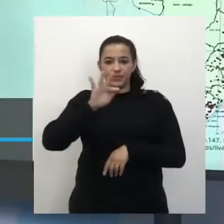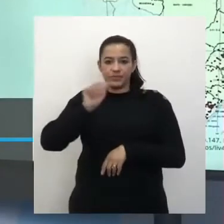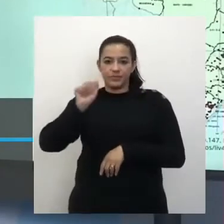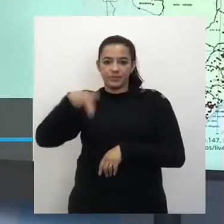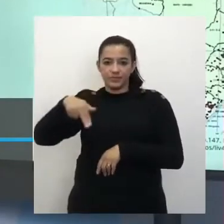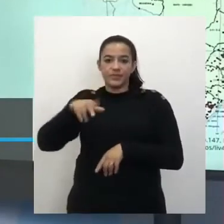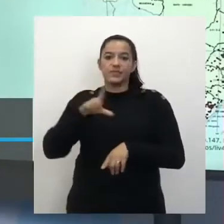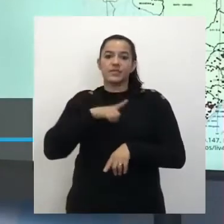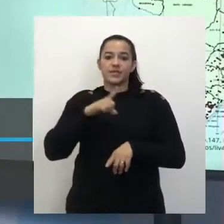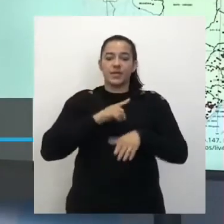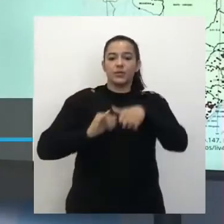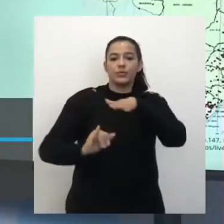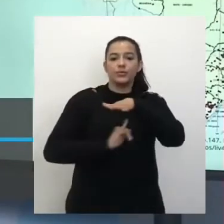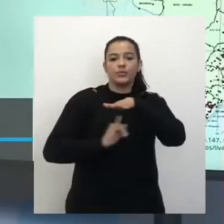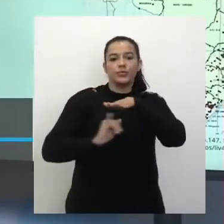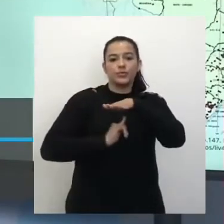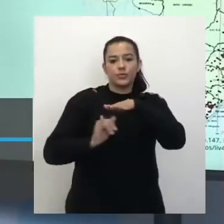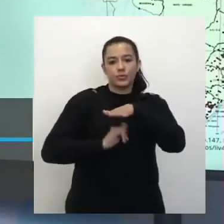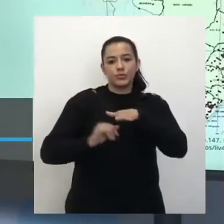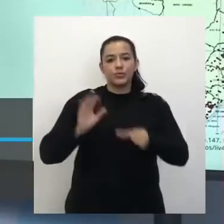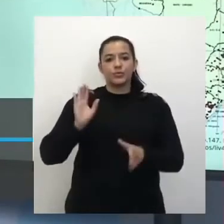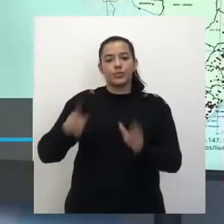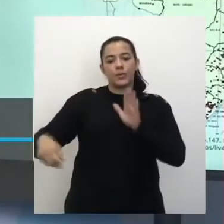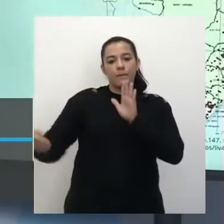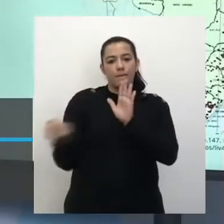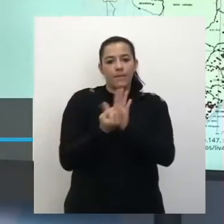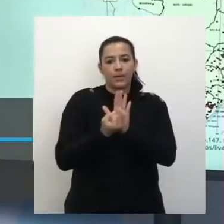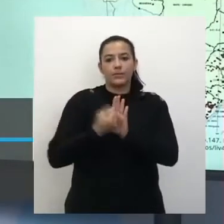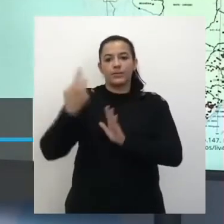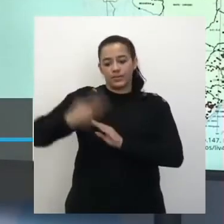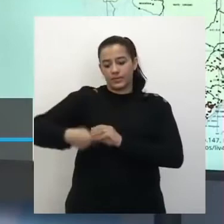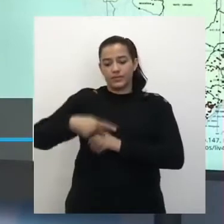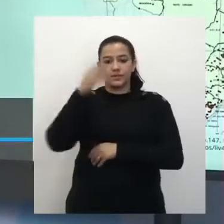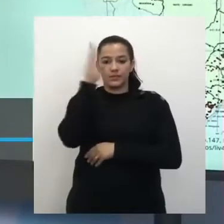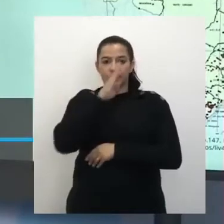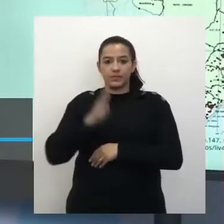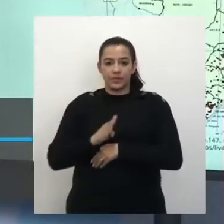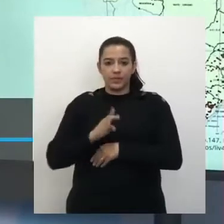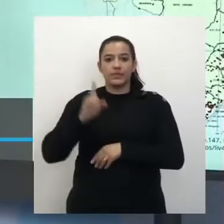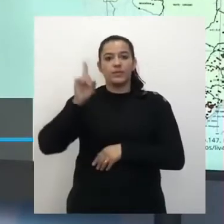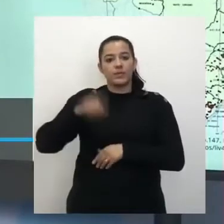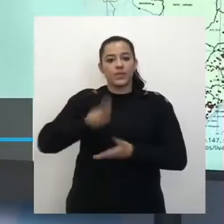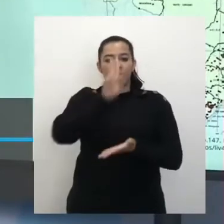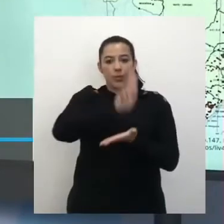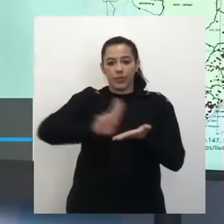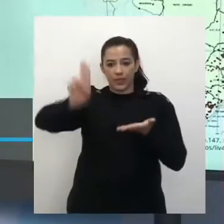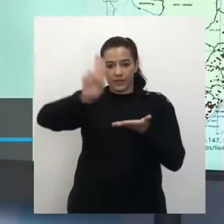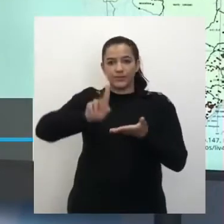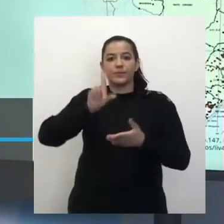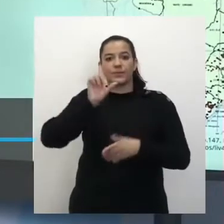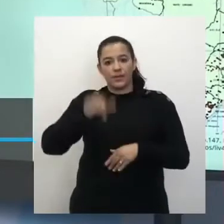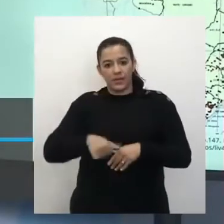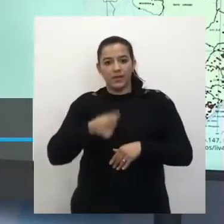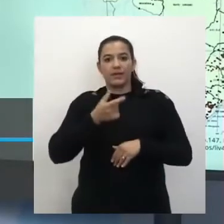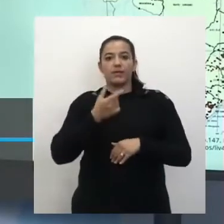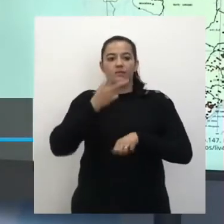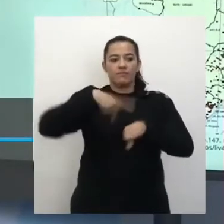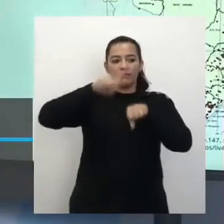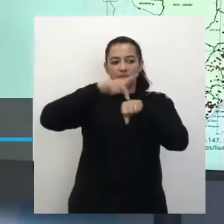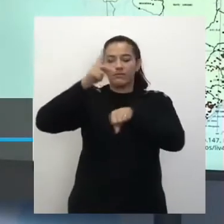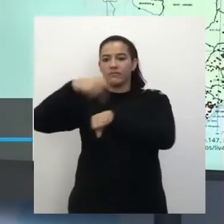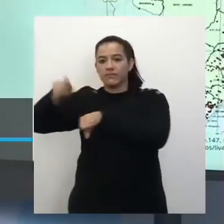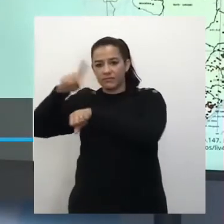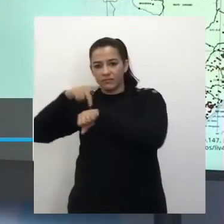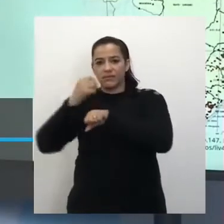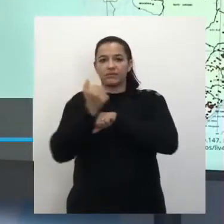né, que é o Instituto do Patrimônio aqui no Brasil, né, porque a Unesco ela é internacional, também faz parte, né, do